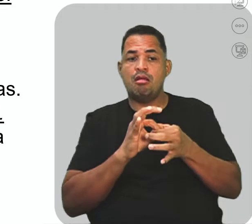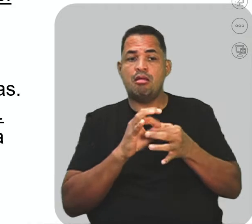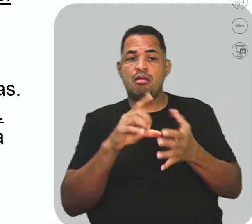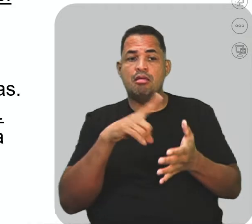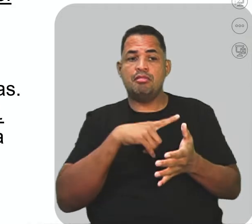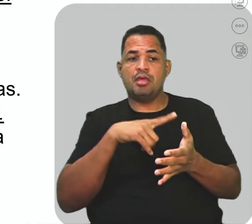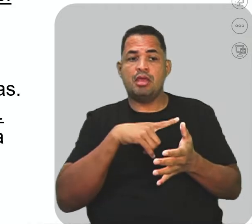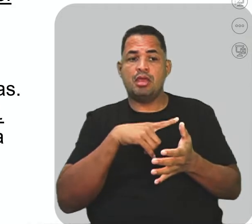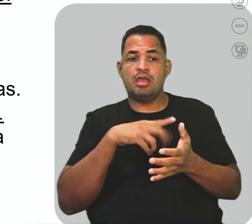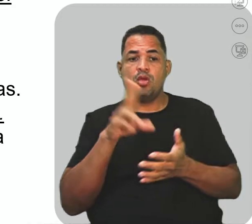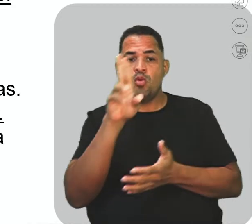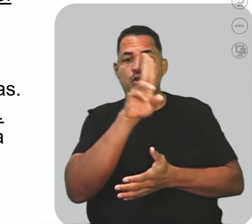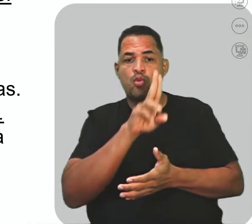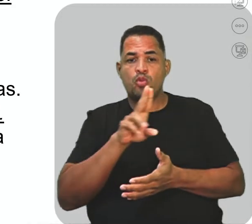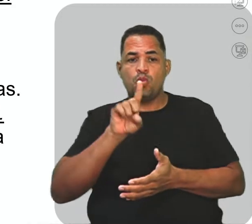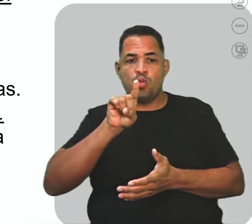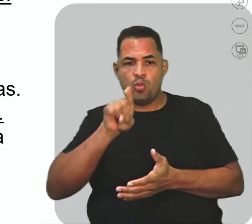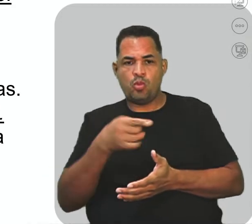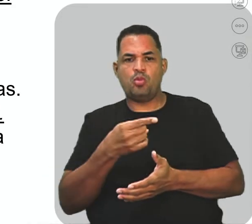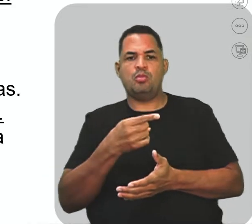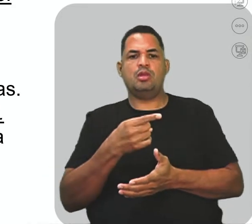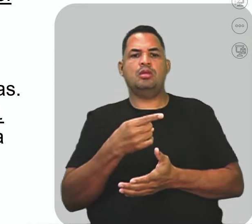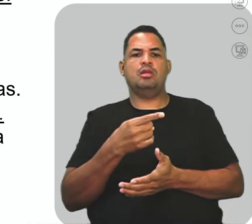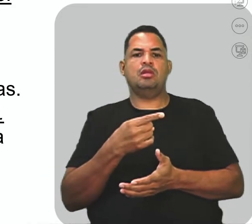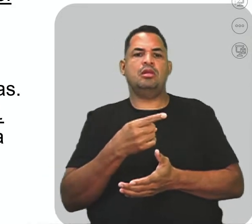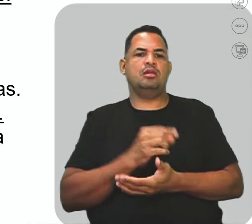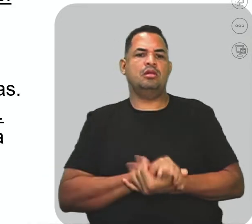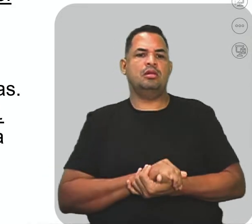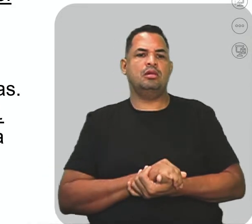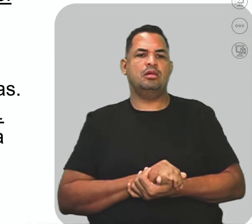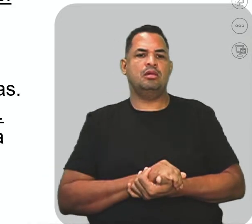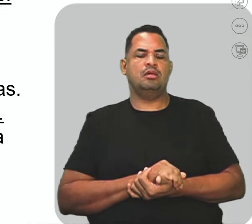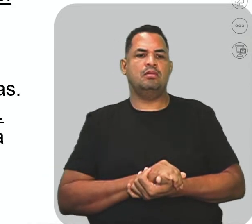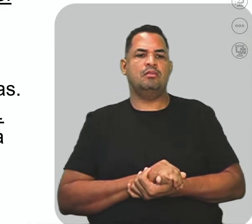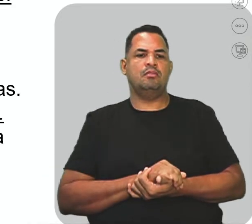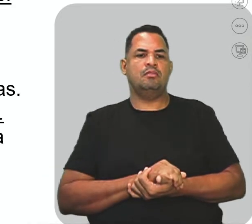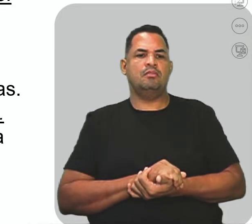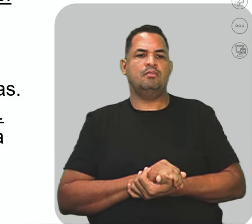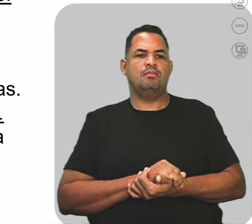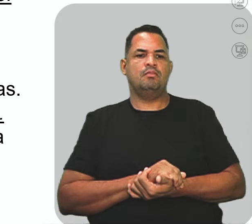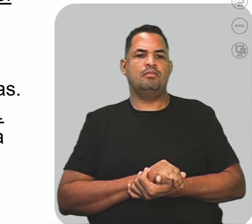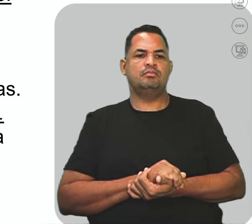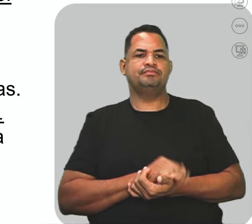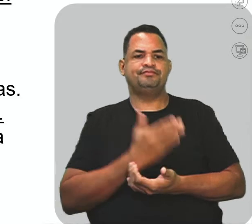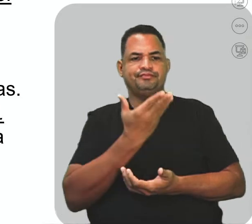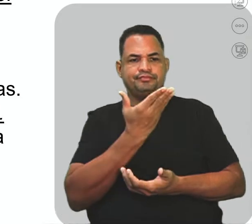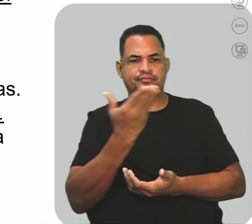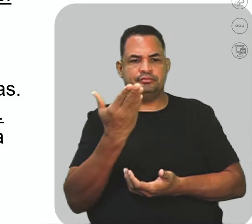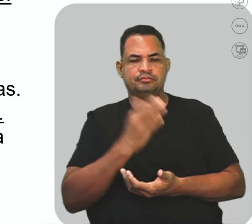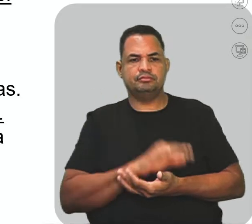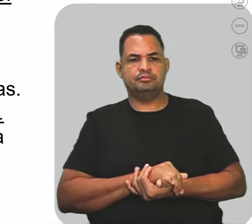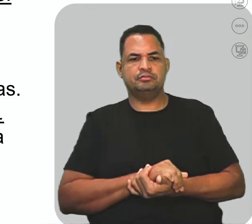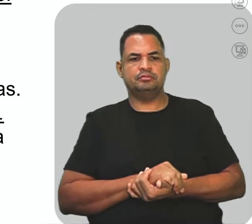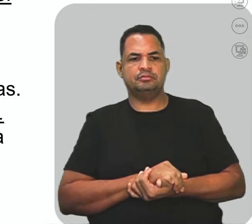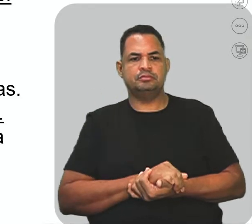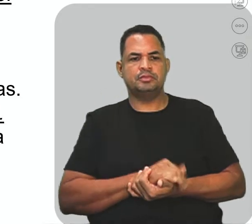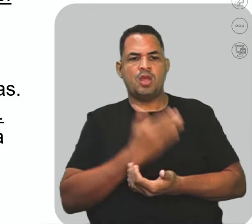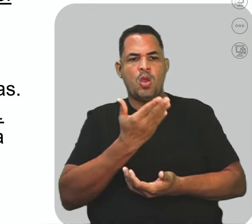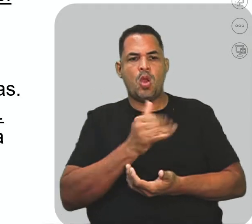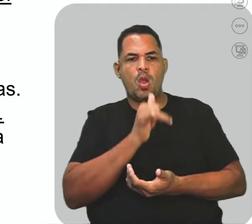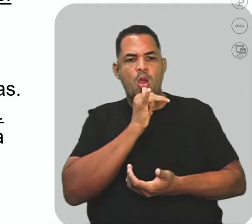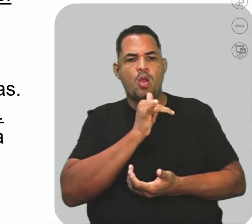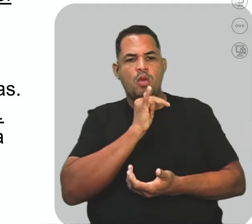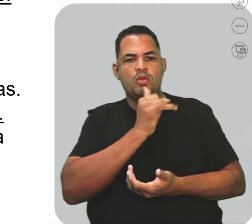marcada geralmente pela vírgula, tá? Nesse caso, vamos observar